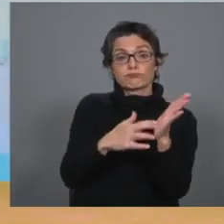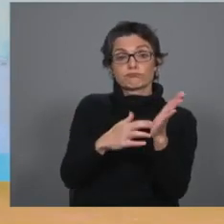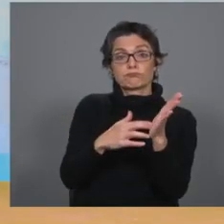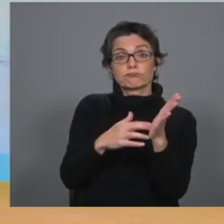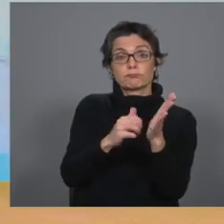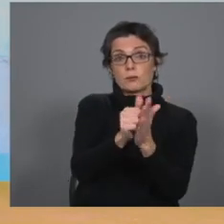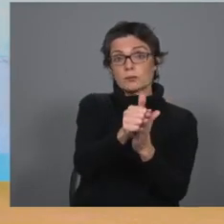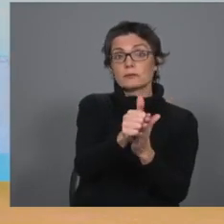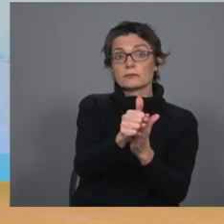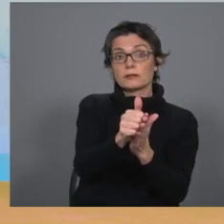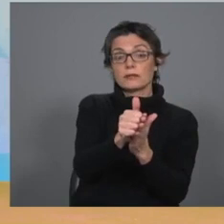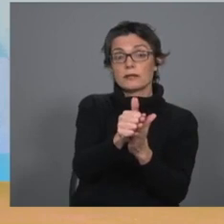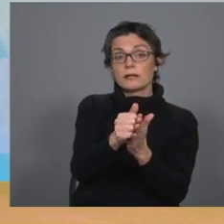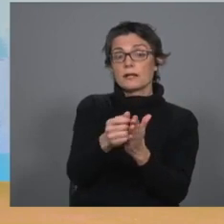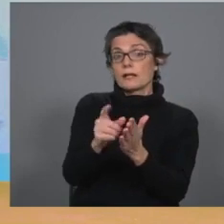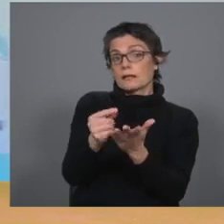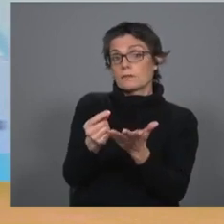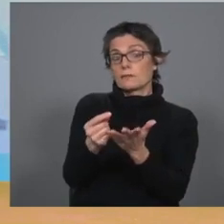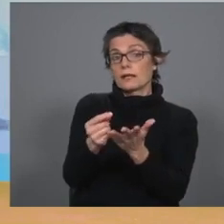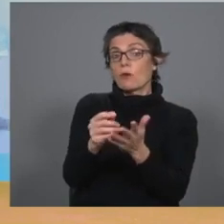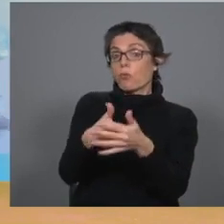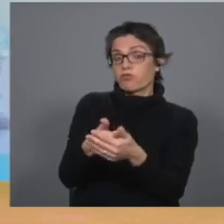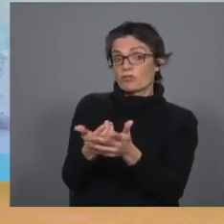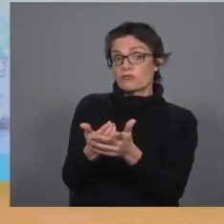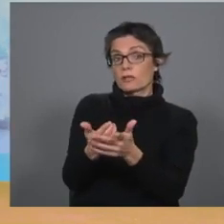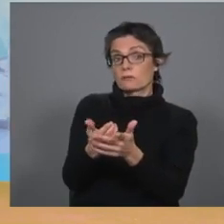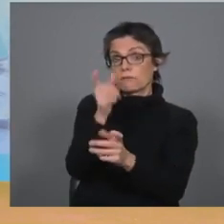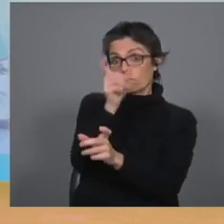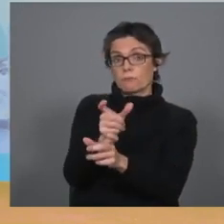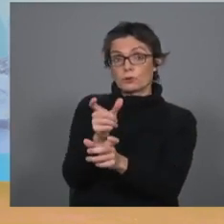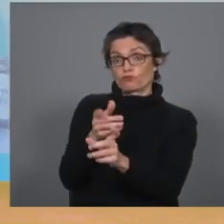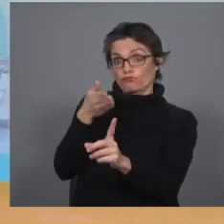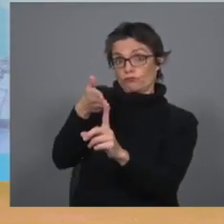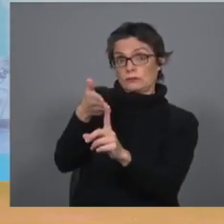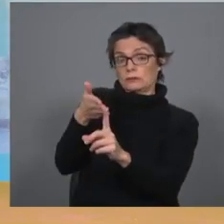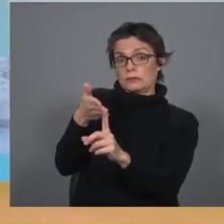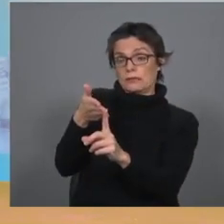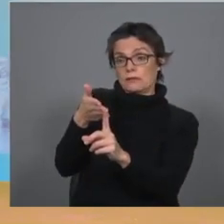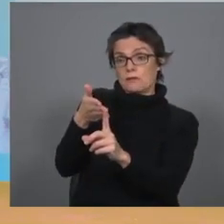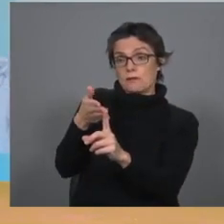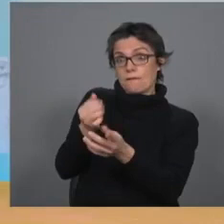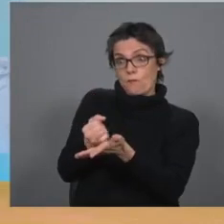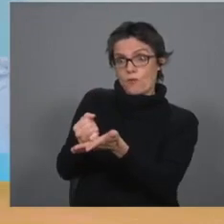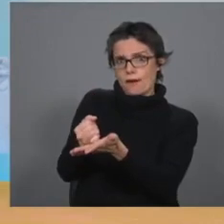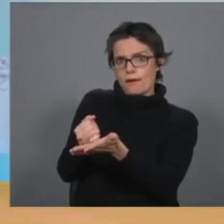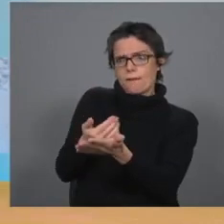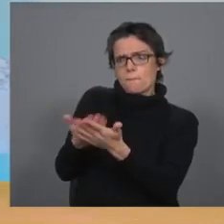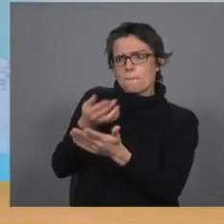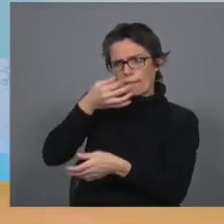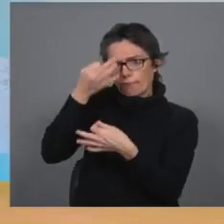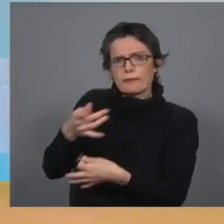um Evangelho que não vá ao encontro de pessoas protegidas na sua dignidade e com acesso